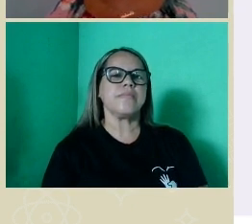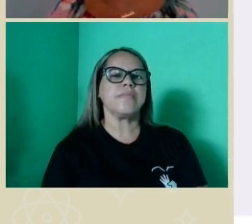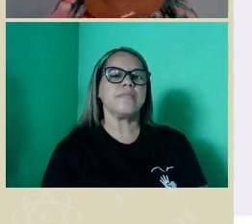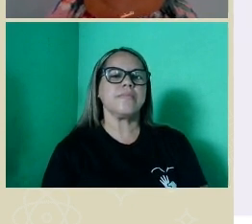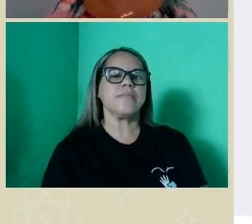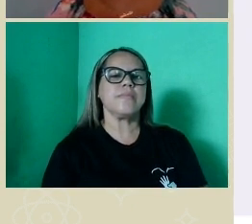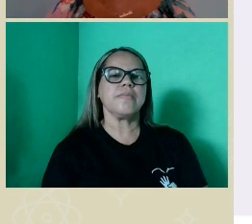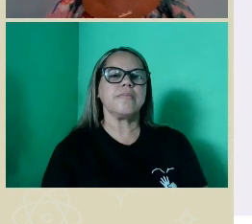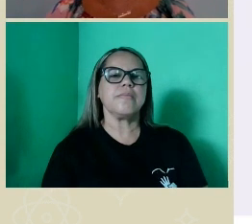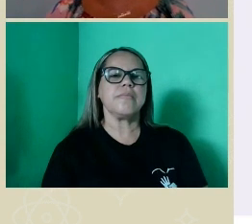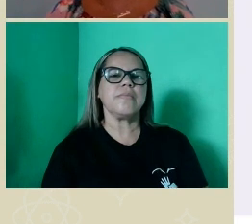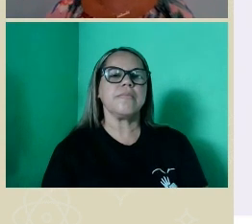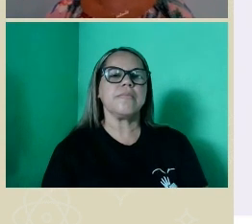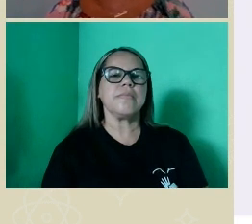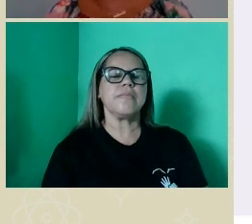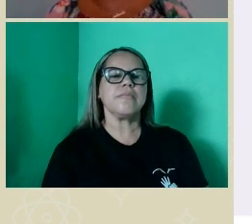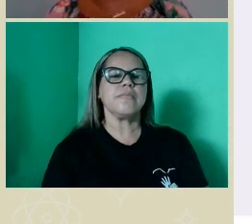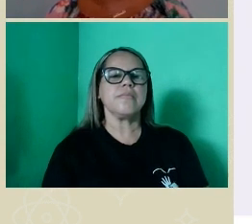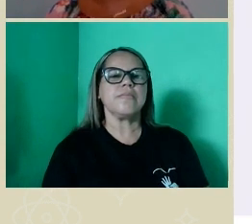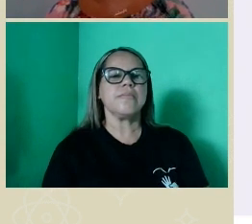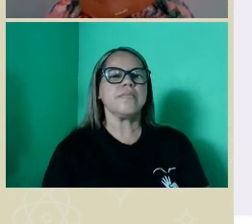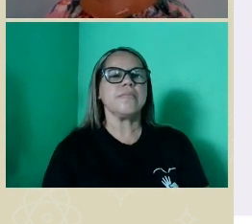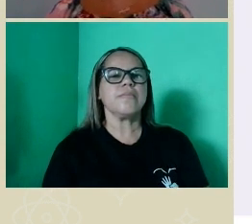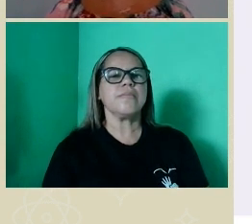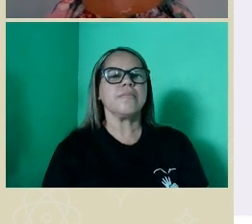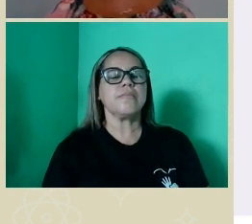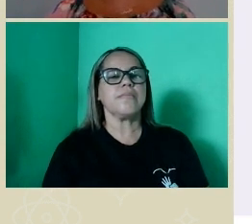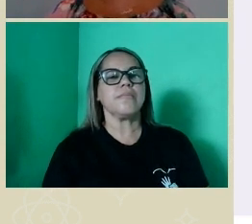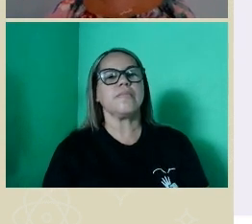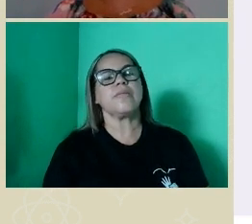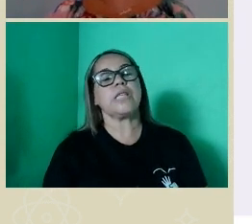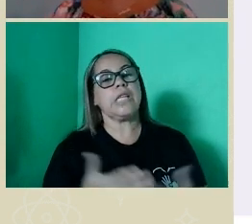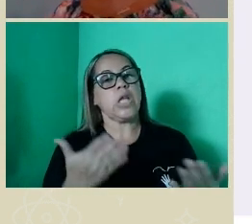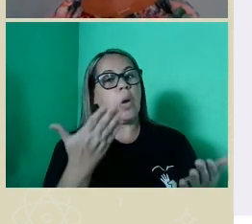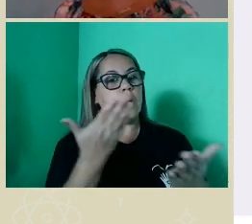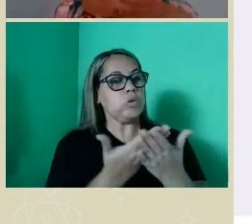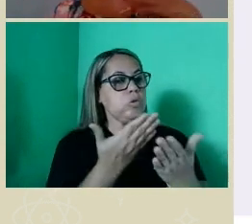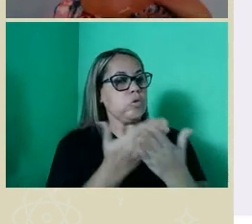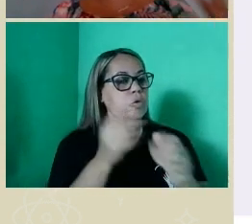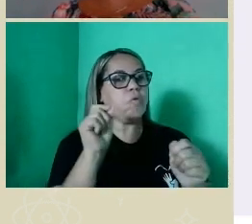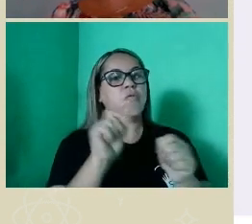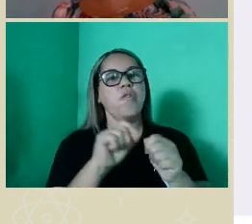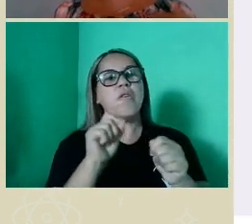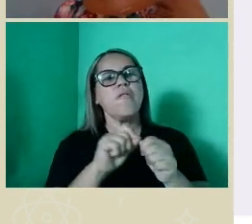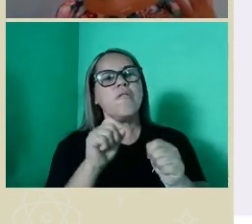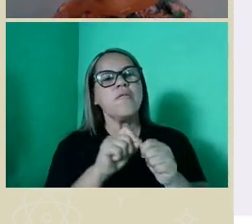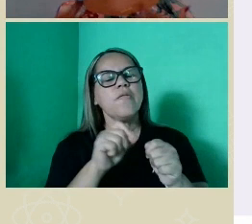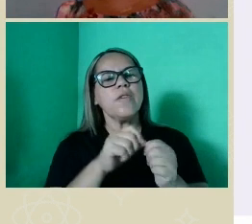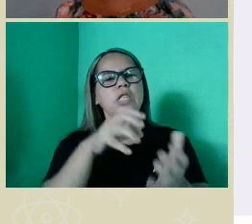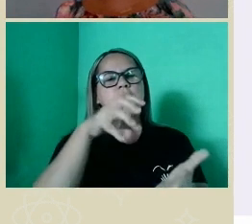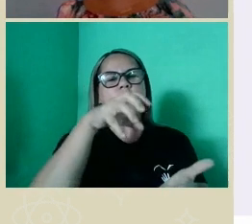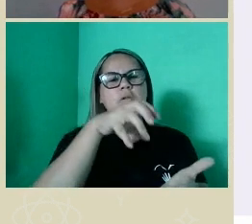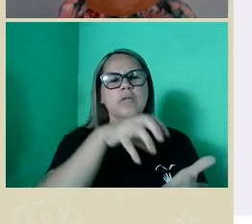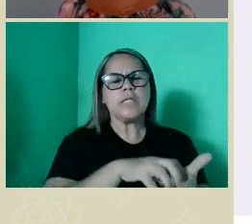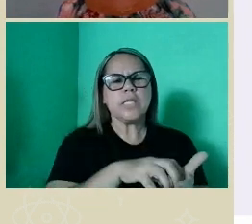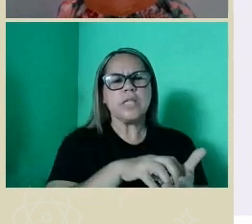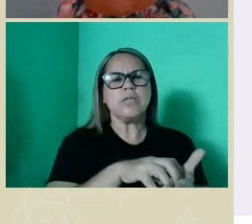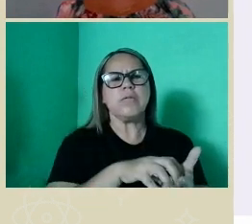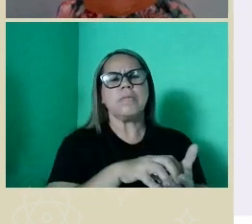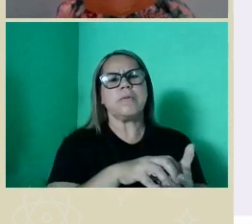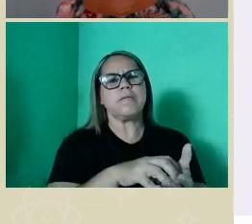e enganosa que se comparte no facebook e twitter então o estudo que foi realizado pelo centro para combater né